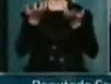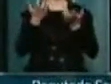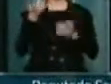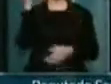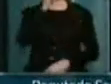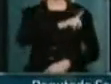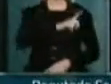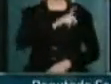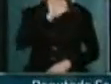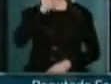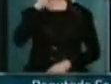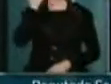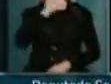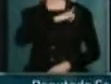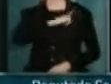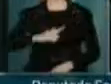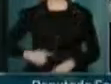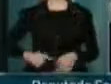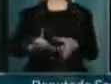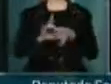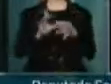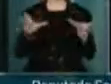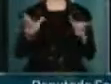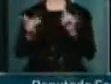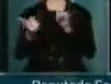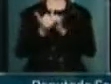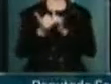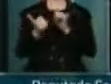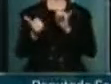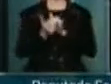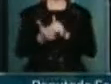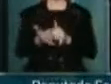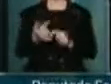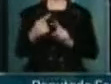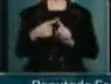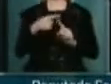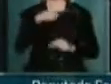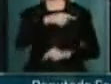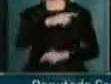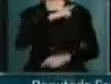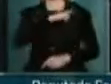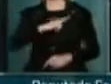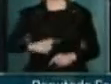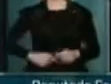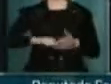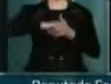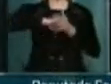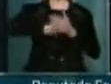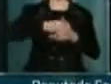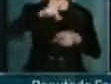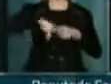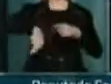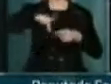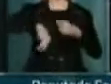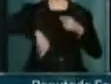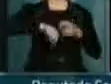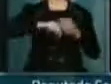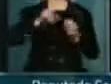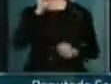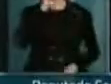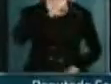o governo para que retire a urgência sobre o projeto que ele deseja